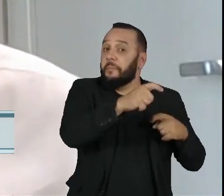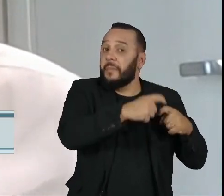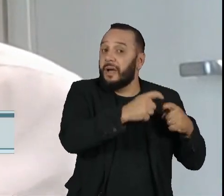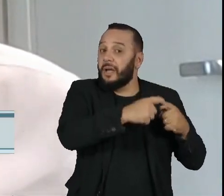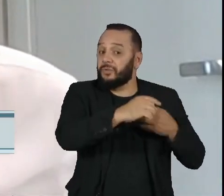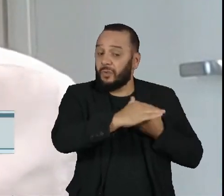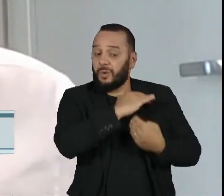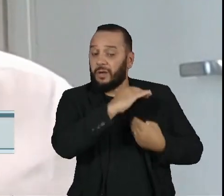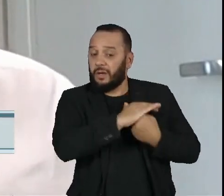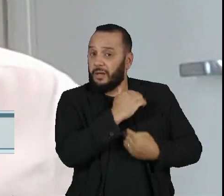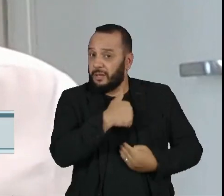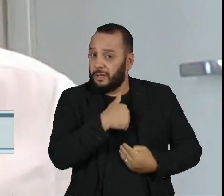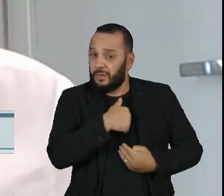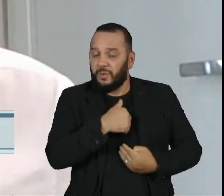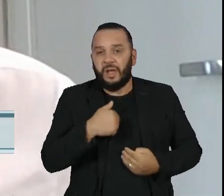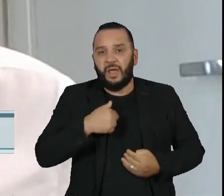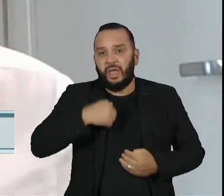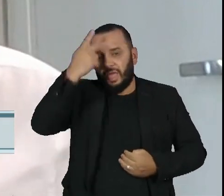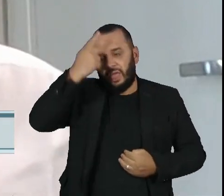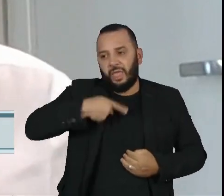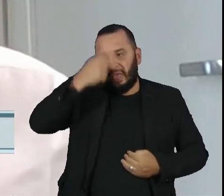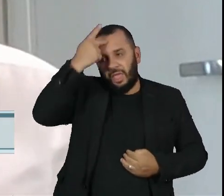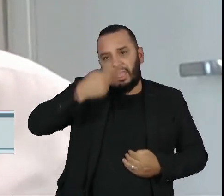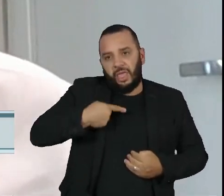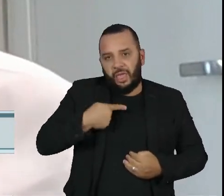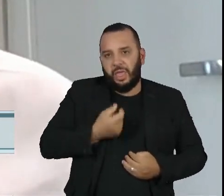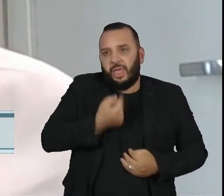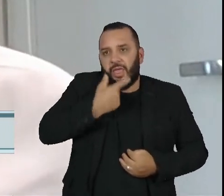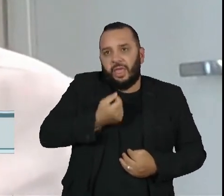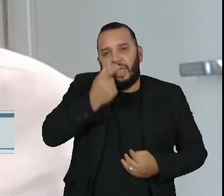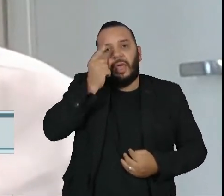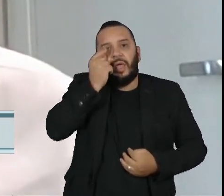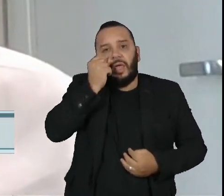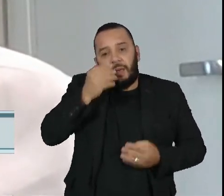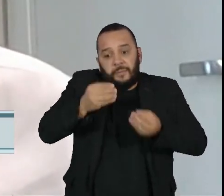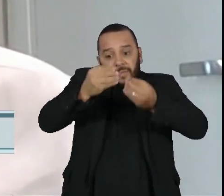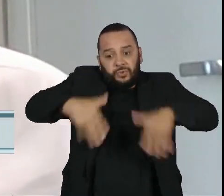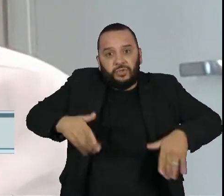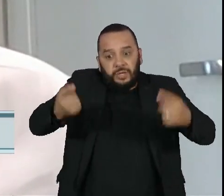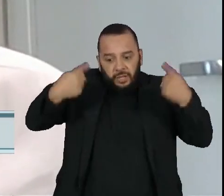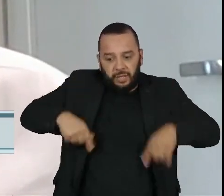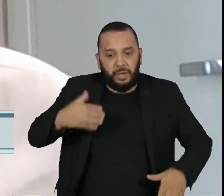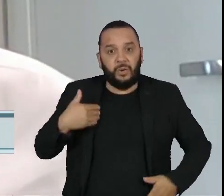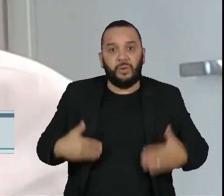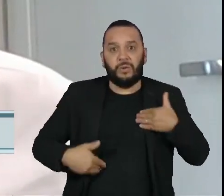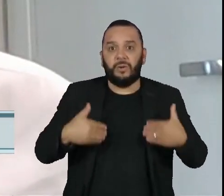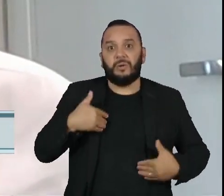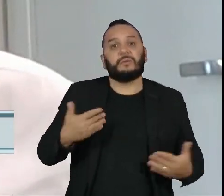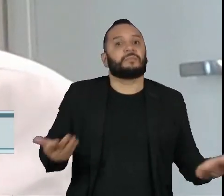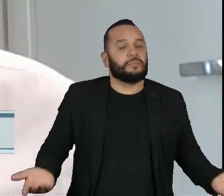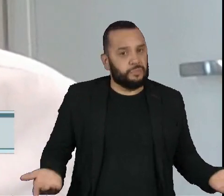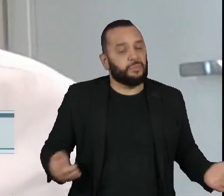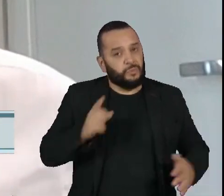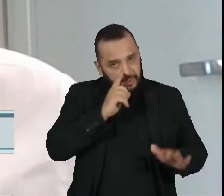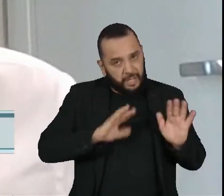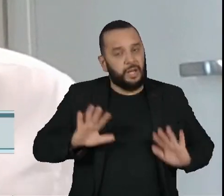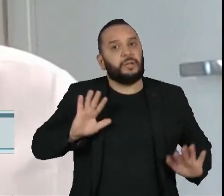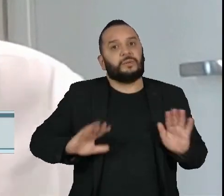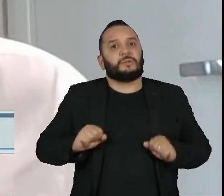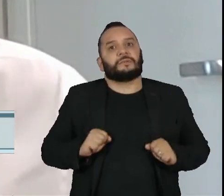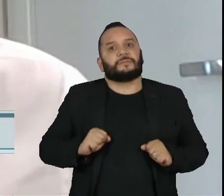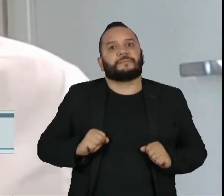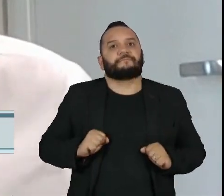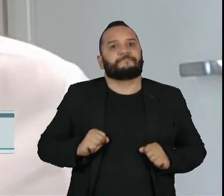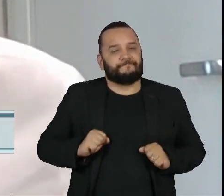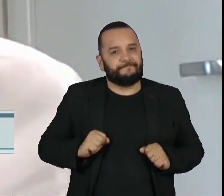médico, porque toda medicação para insônia tem efeitos colaterais, e às vezes os efeitos colaterais são muito prejudiciais. Eles são